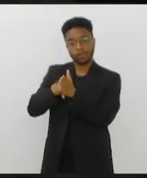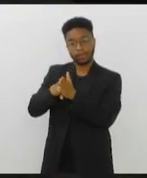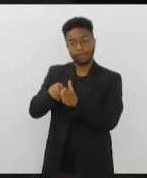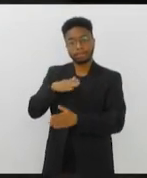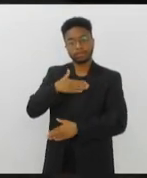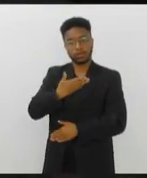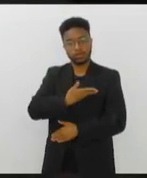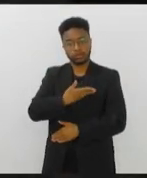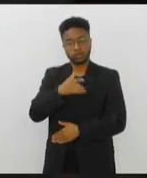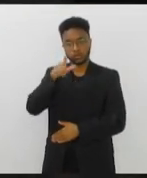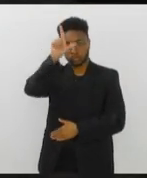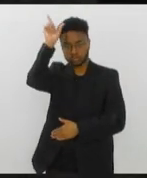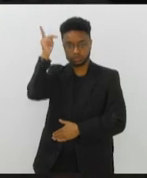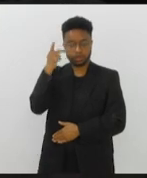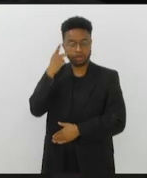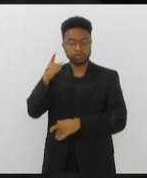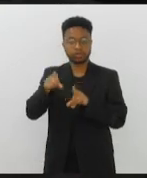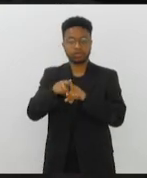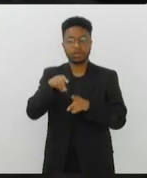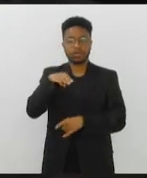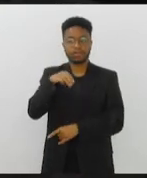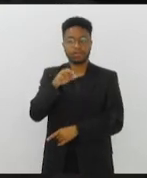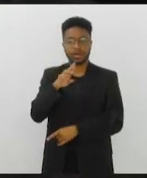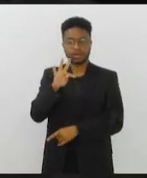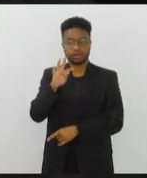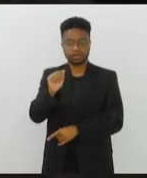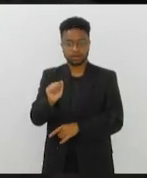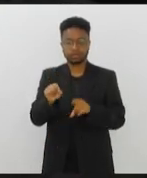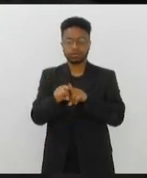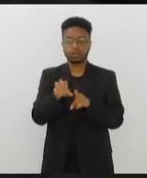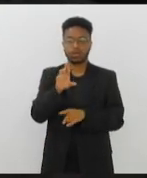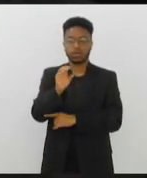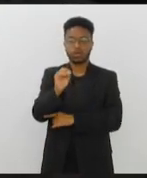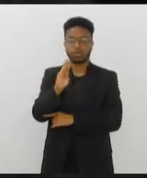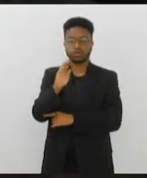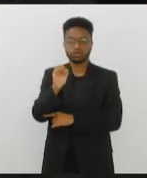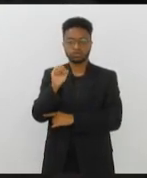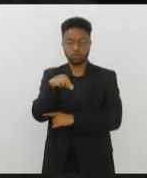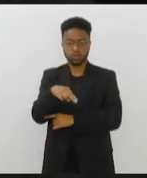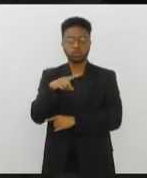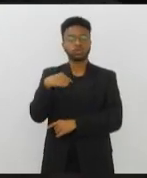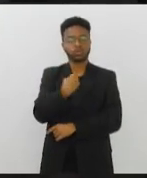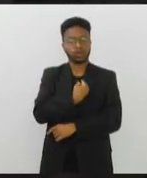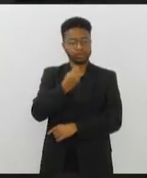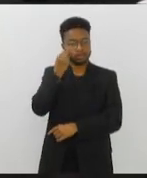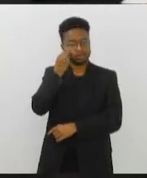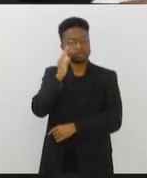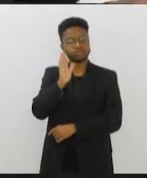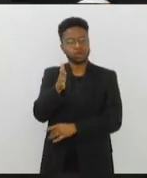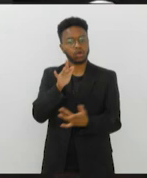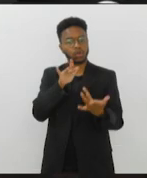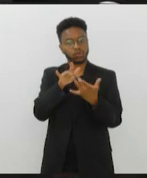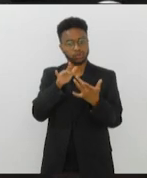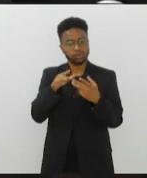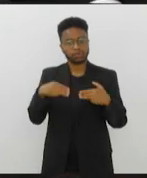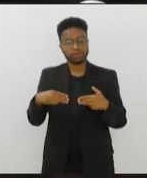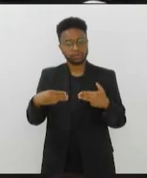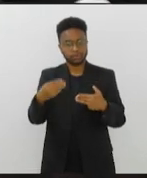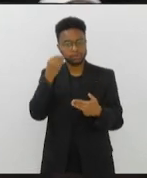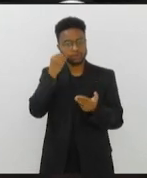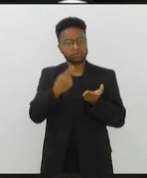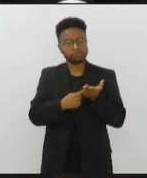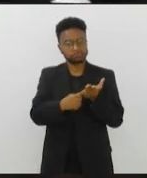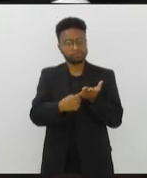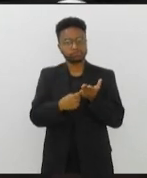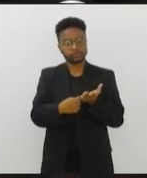com Robson, a gente já está tentando contato com o ministro para a gente poder marcar essa